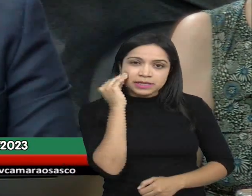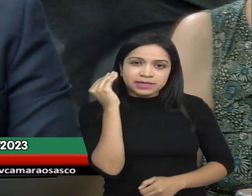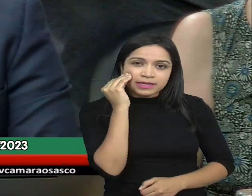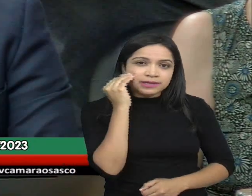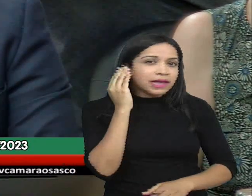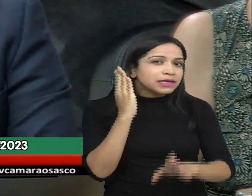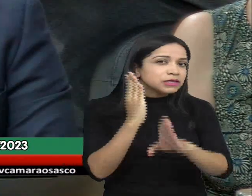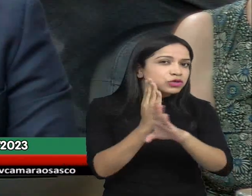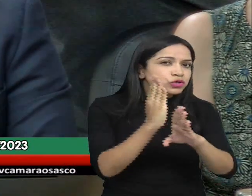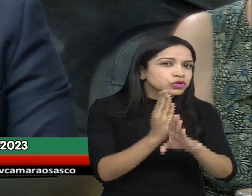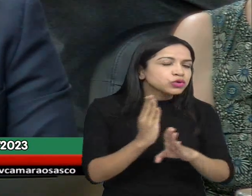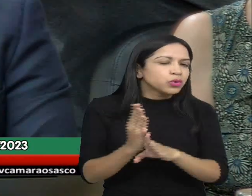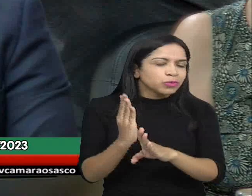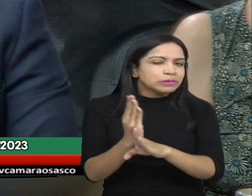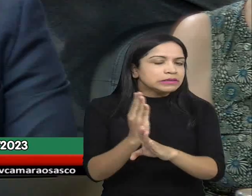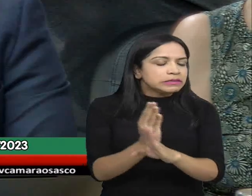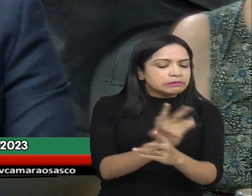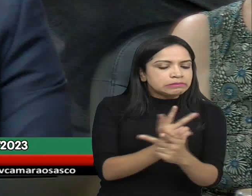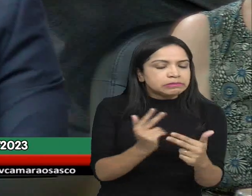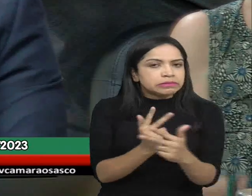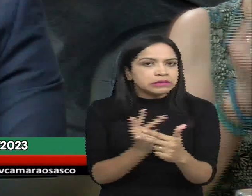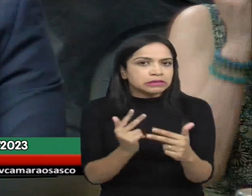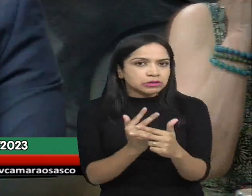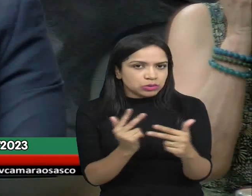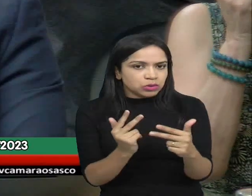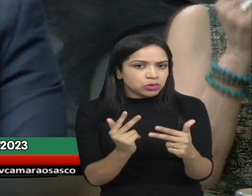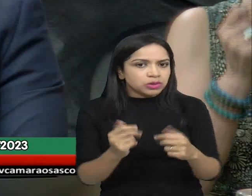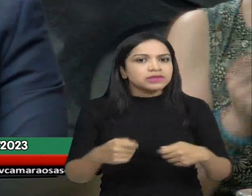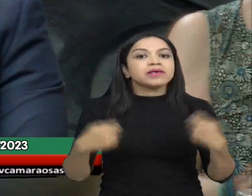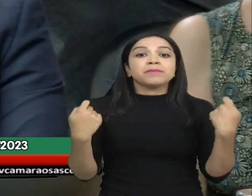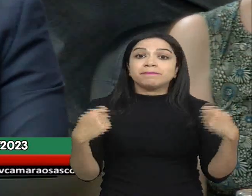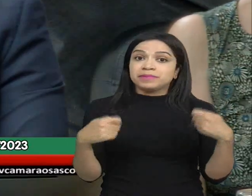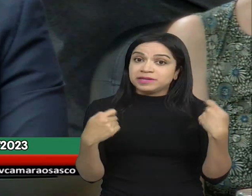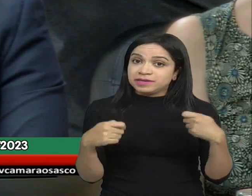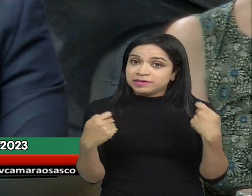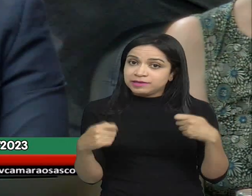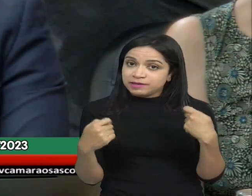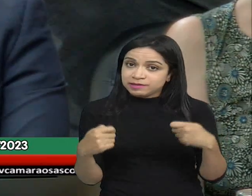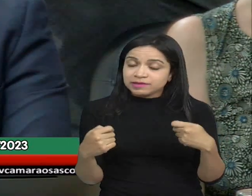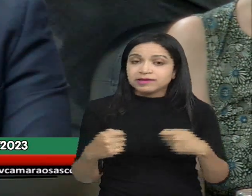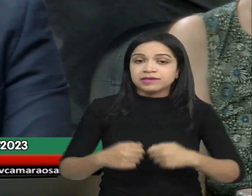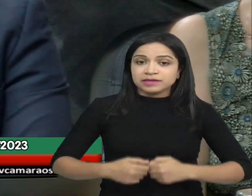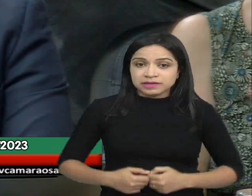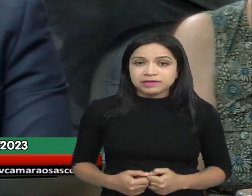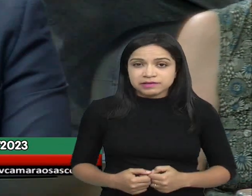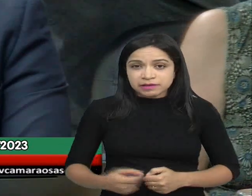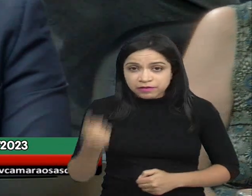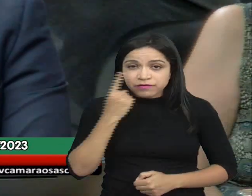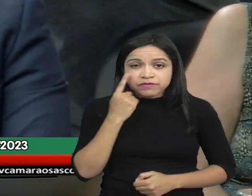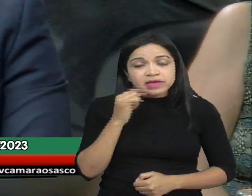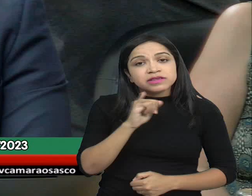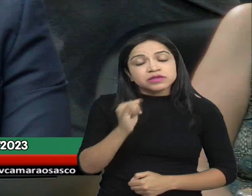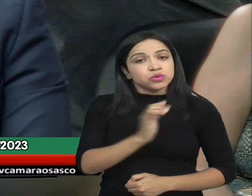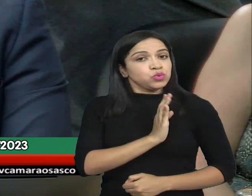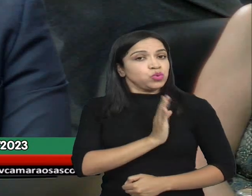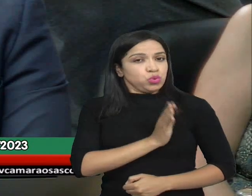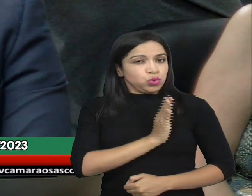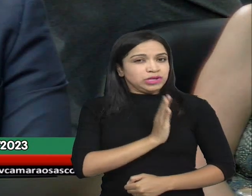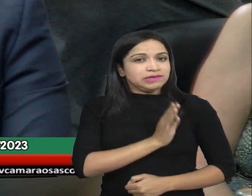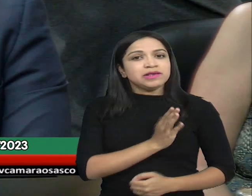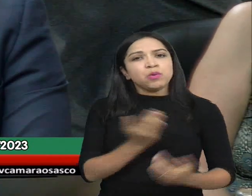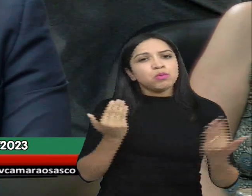pode tentar mostrar e fazer o coração como um motor de um carro.